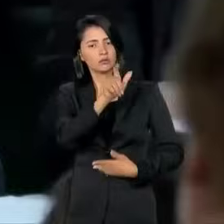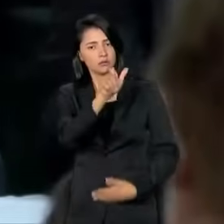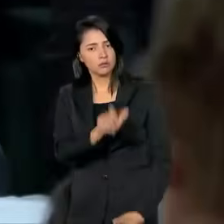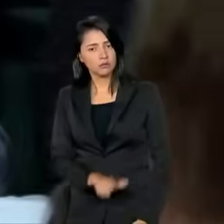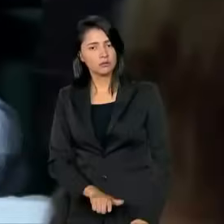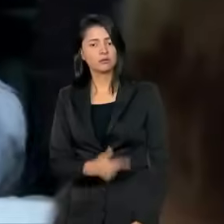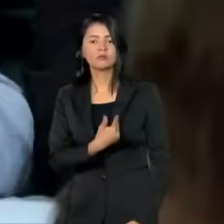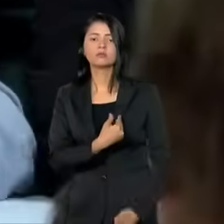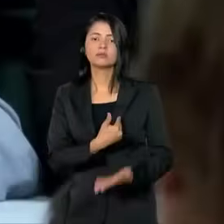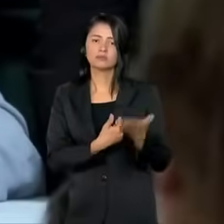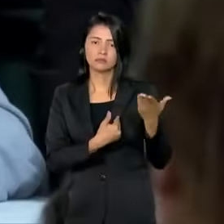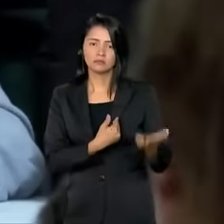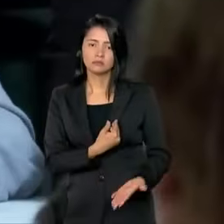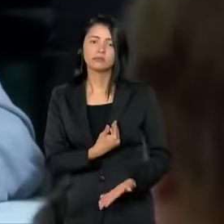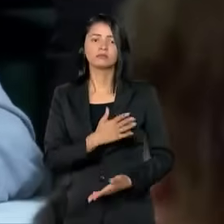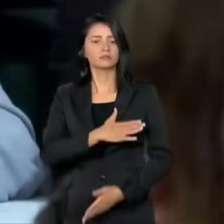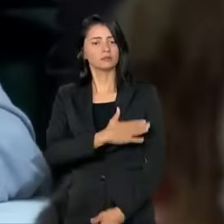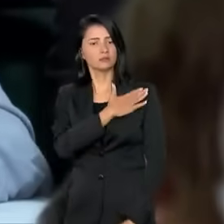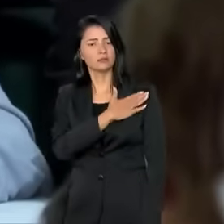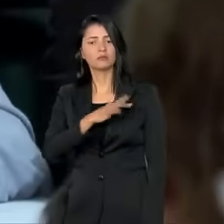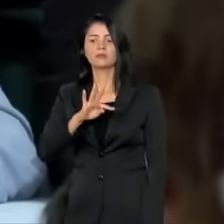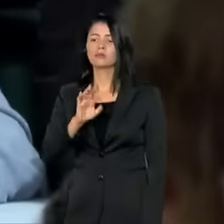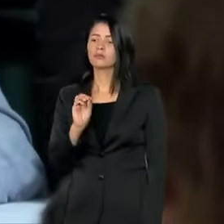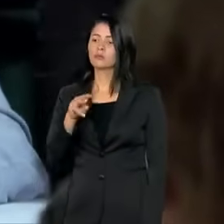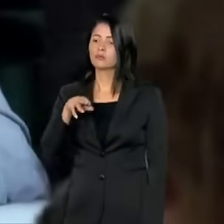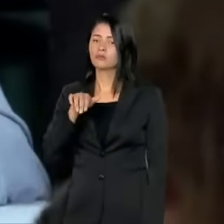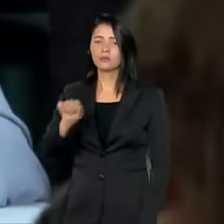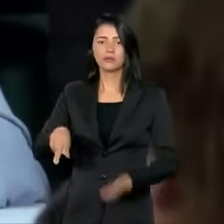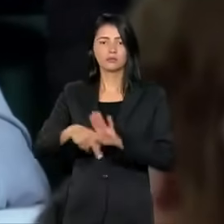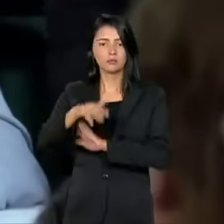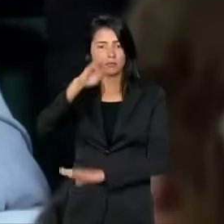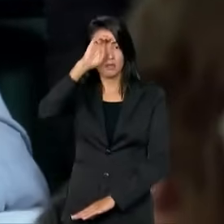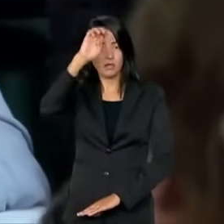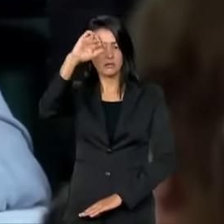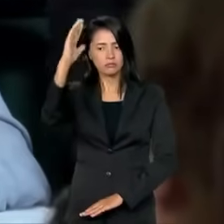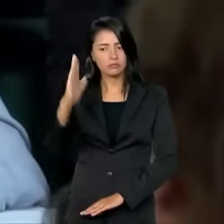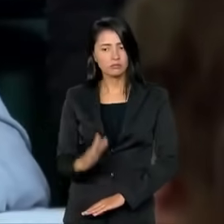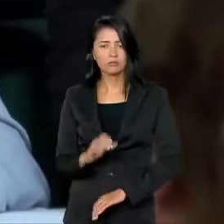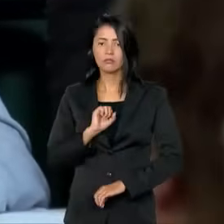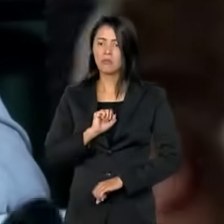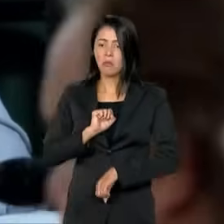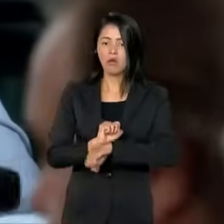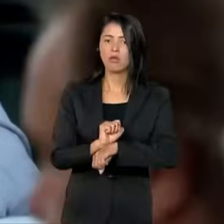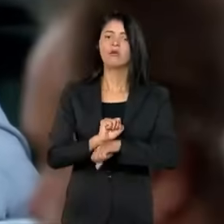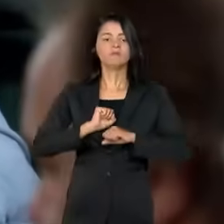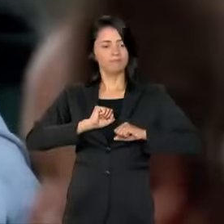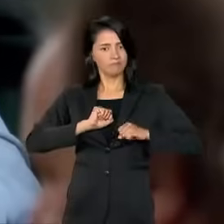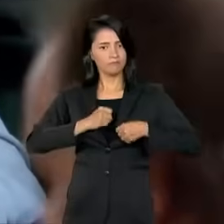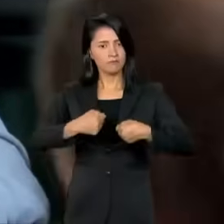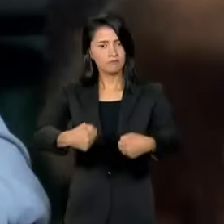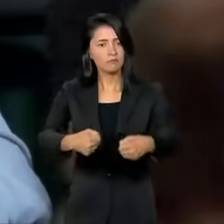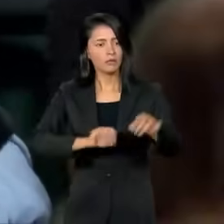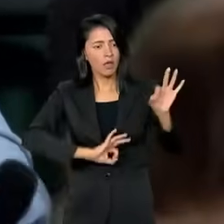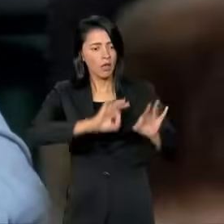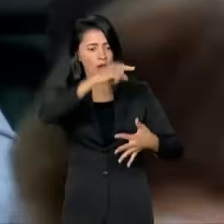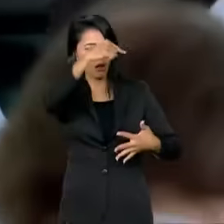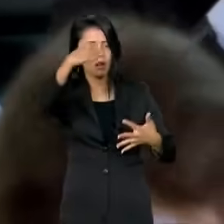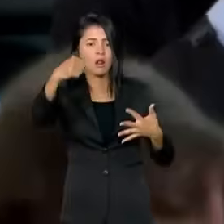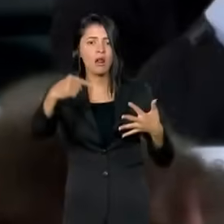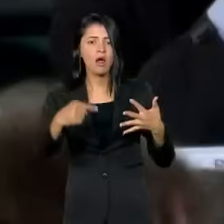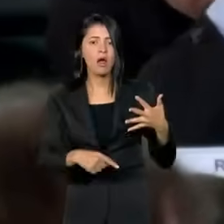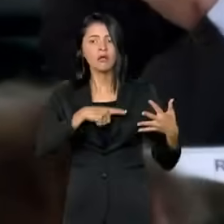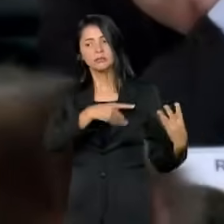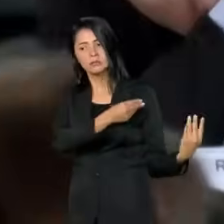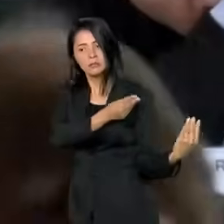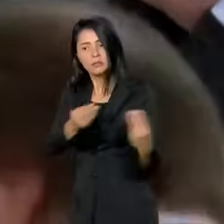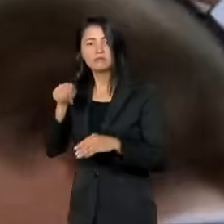companheiro comandante Tomás, do Exército Brasileiro, que não envidou esforço de colocar tudo o que ele tem nas Forças Armadas